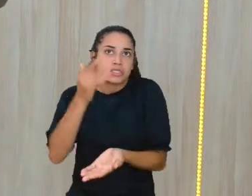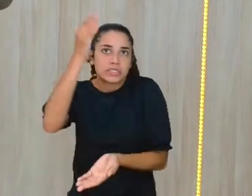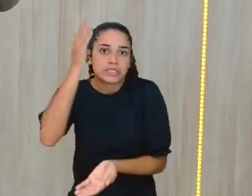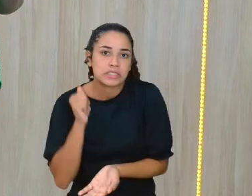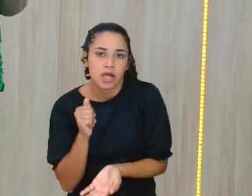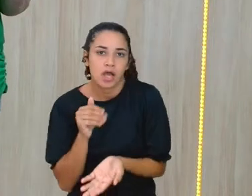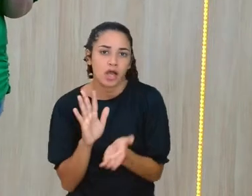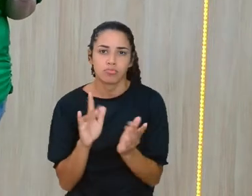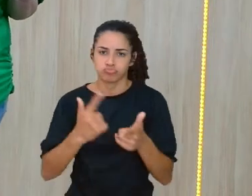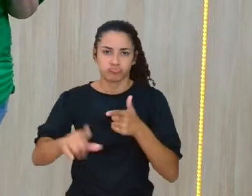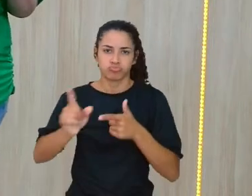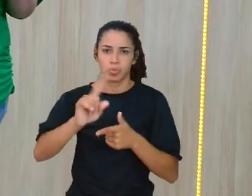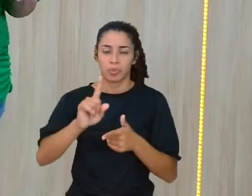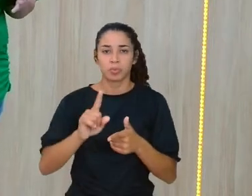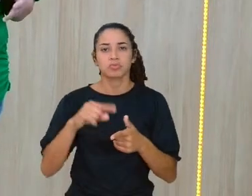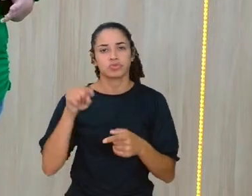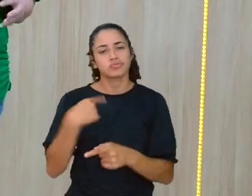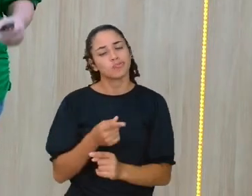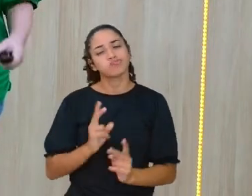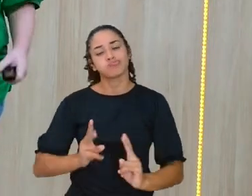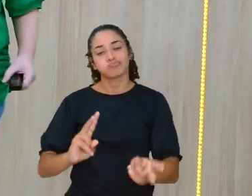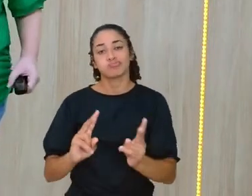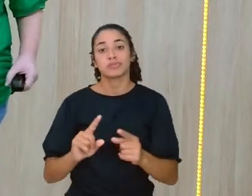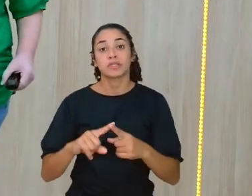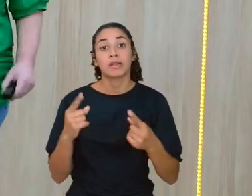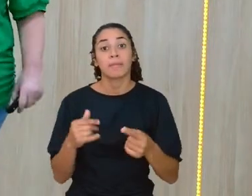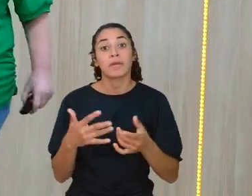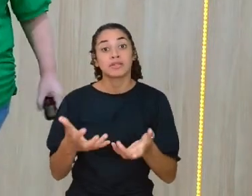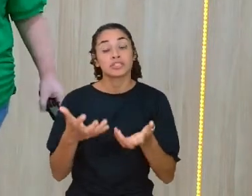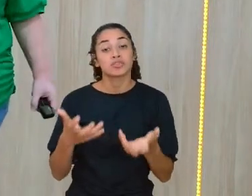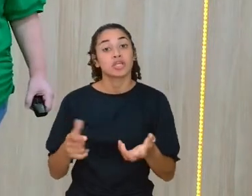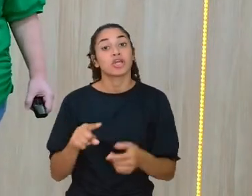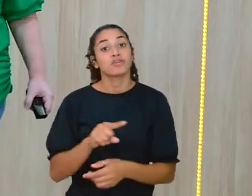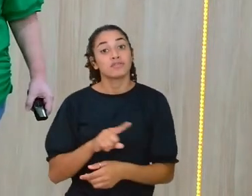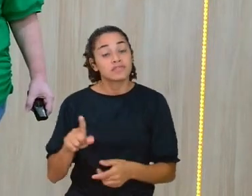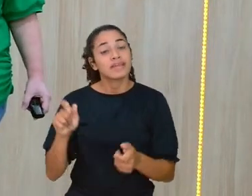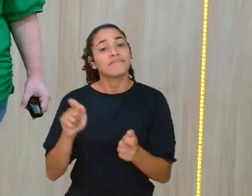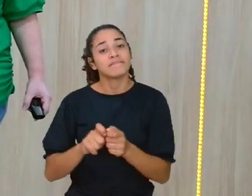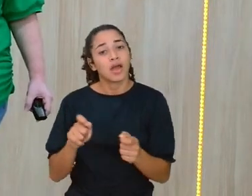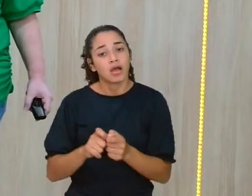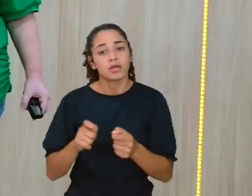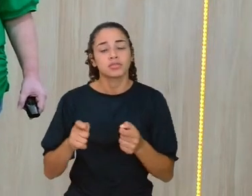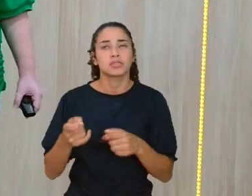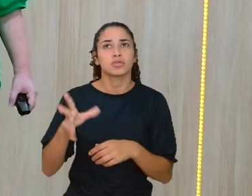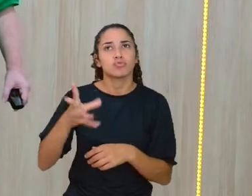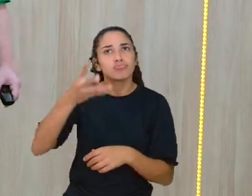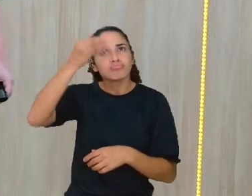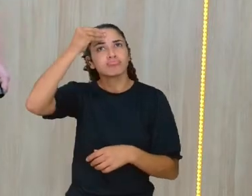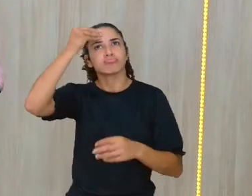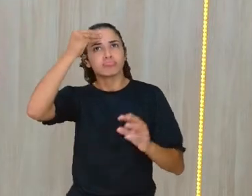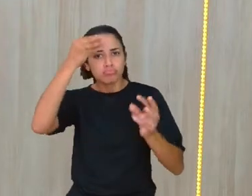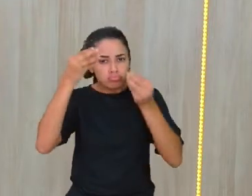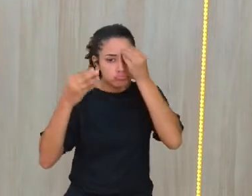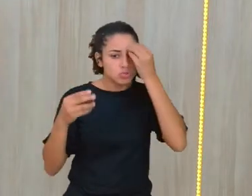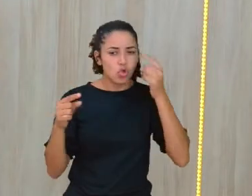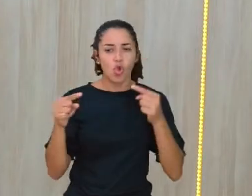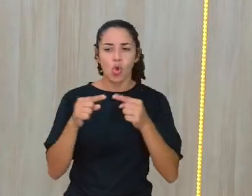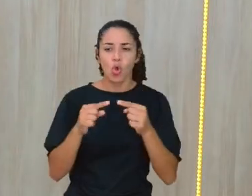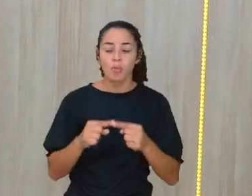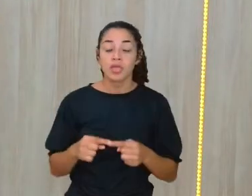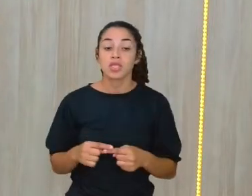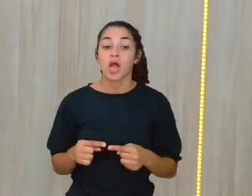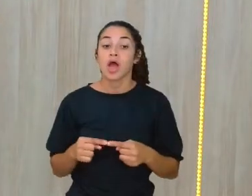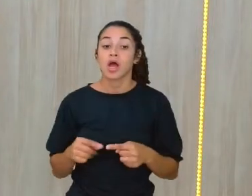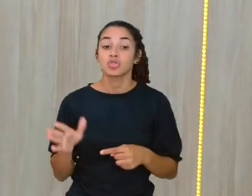então não tem nenhum problema, a gente vai seguindo. Mas eu estou querendo que vocês façam essa associação. É assim que a gente aprende uma palavra nova.